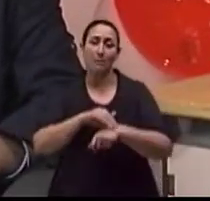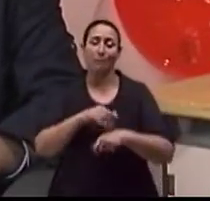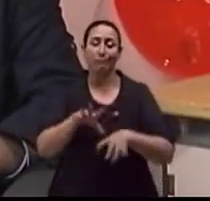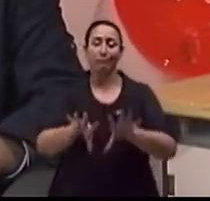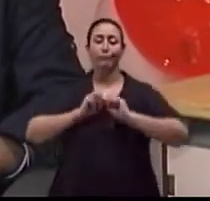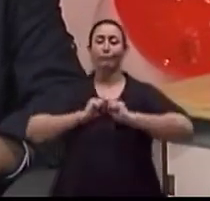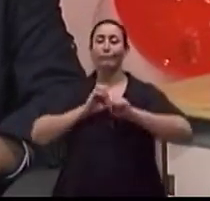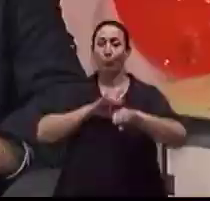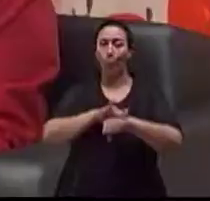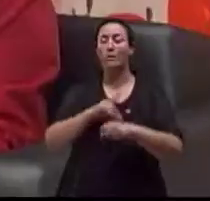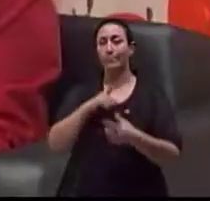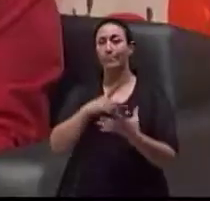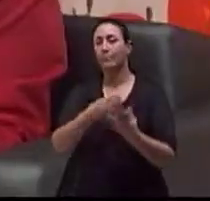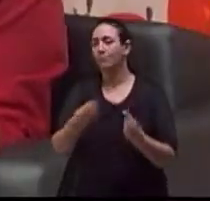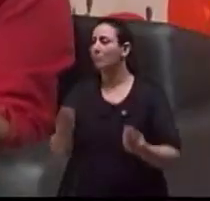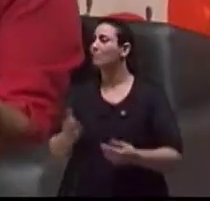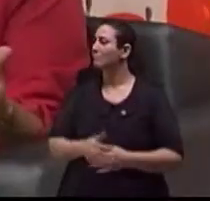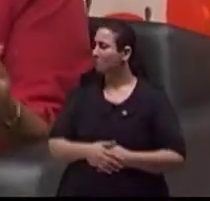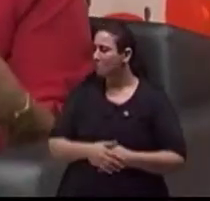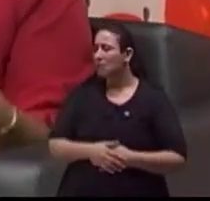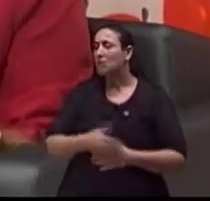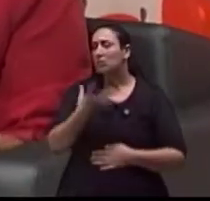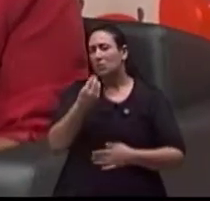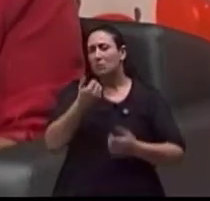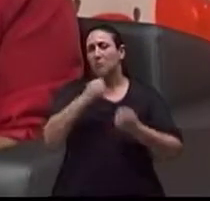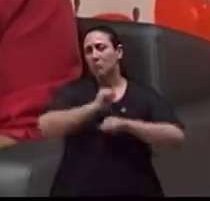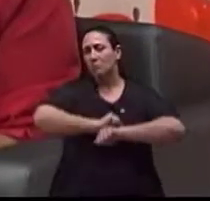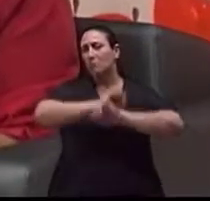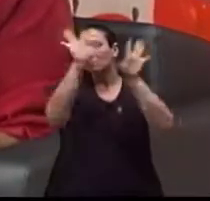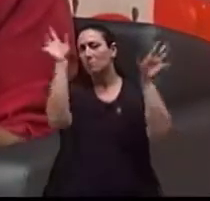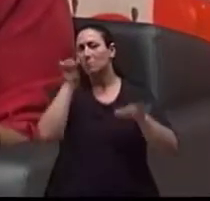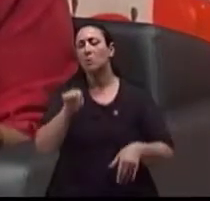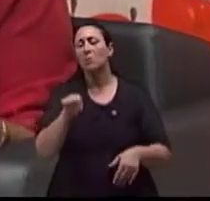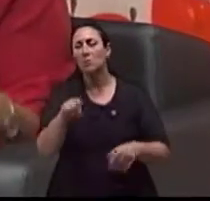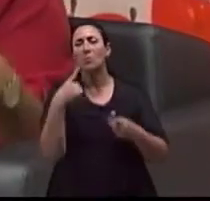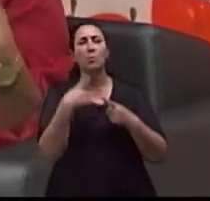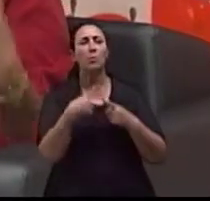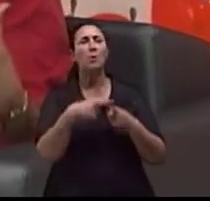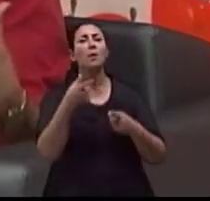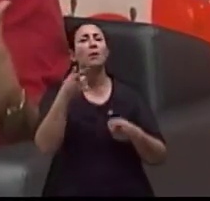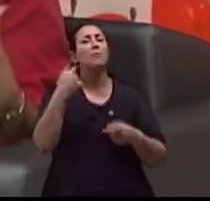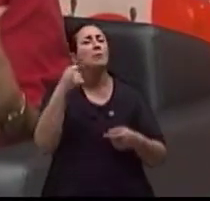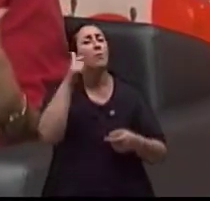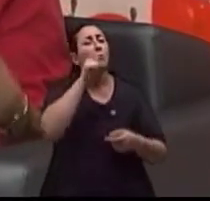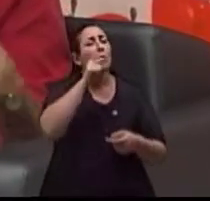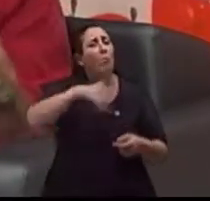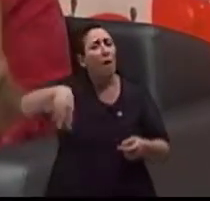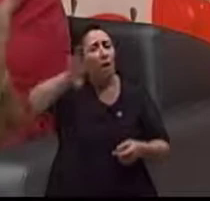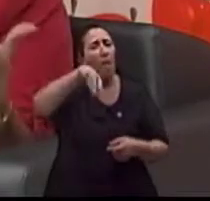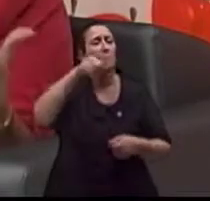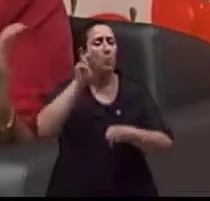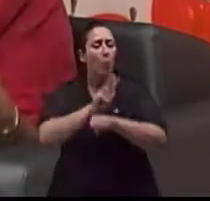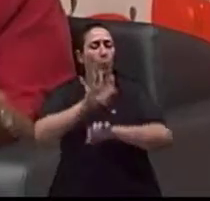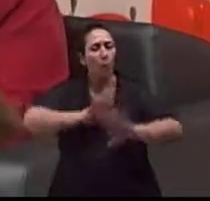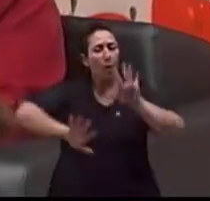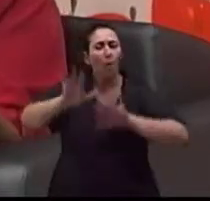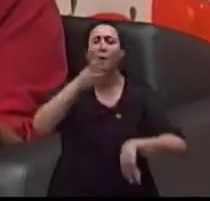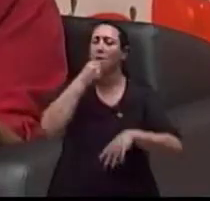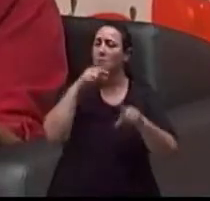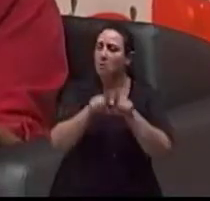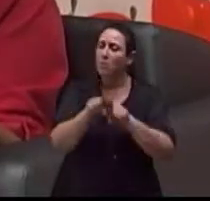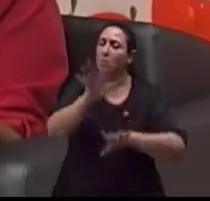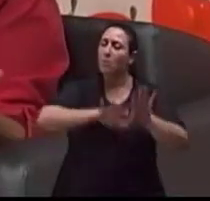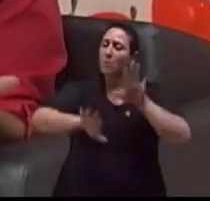gente tá com ele e para trás esclarecimento para que as pessoas mudem o seu comportamento para ser mais felizes tendo mais